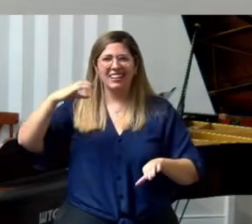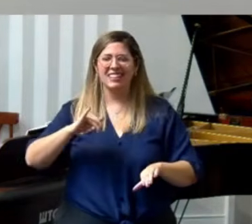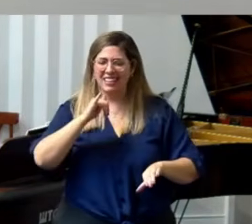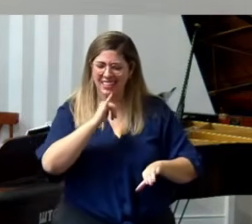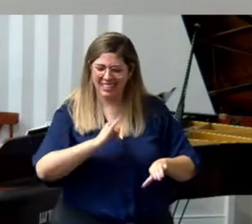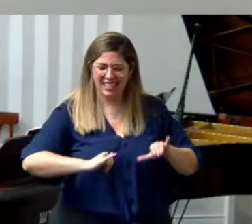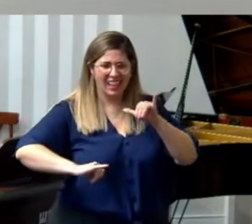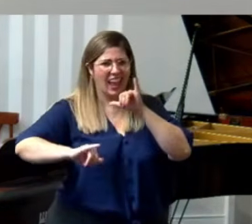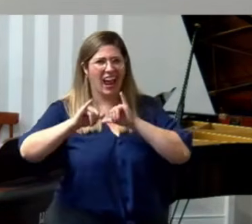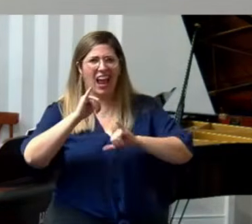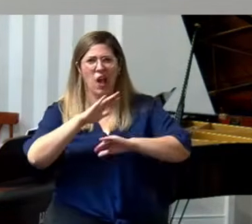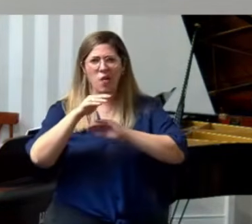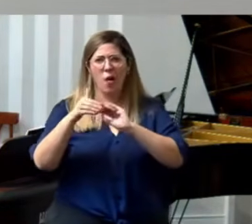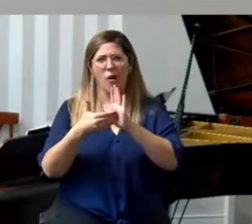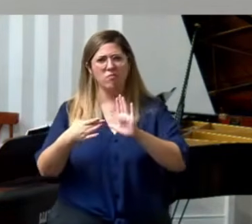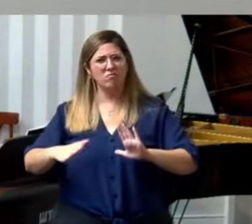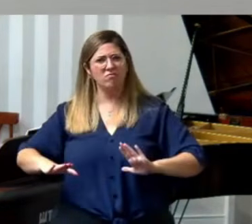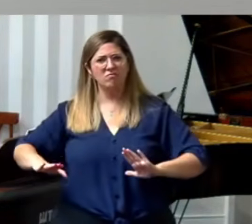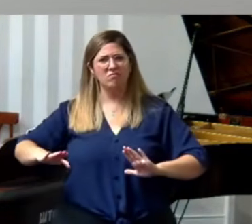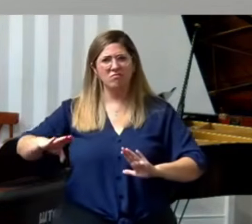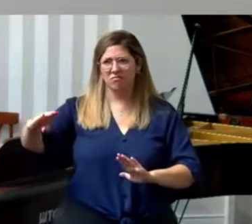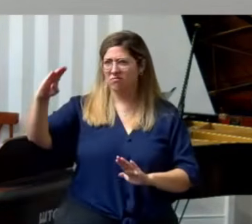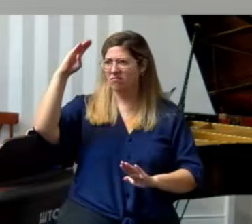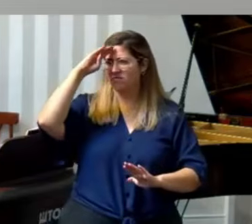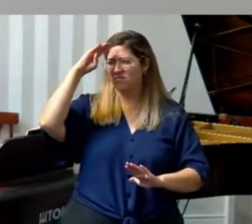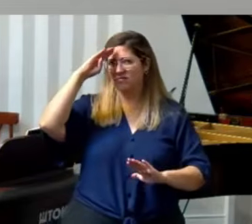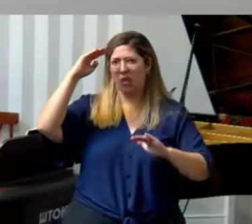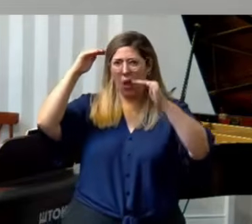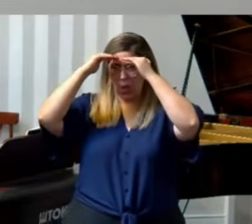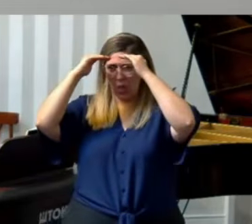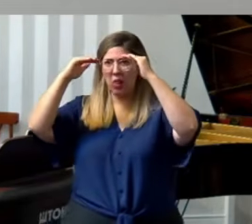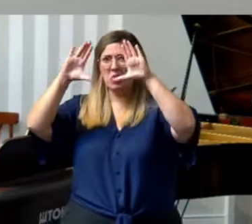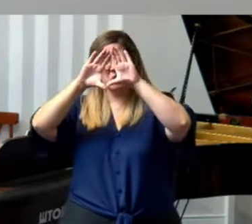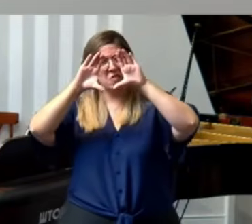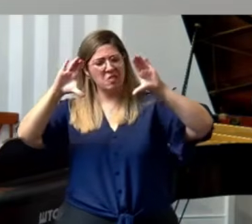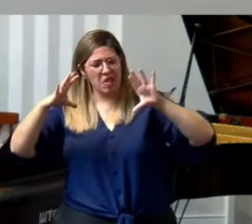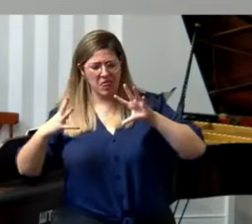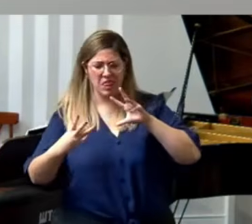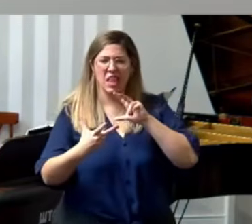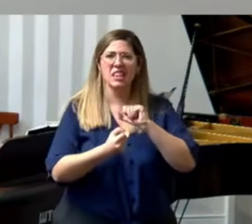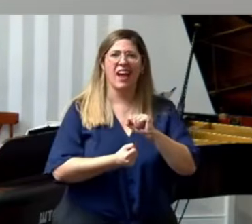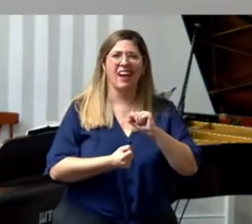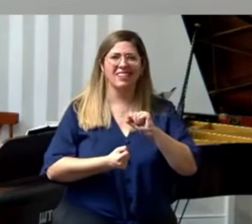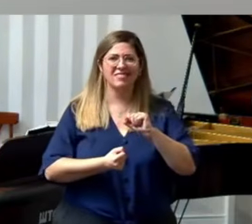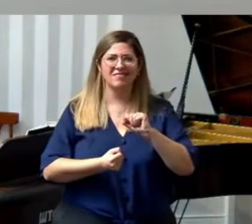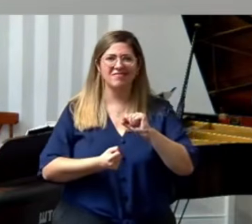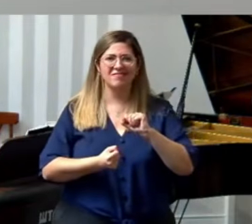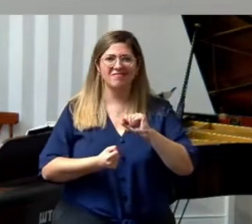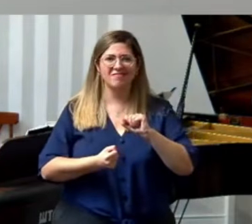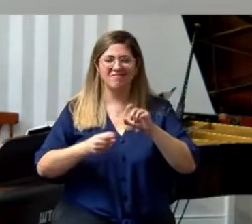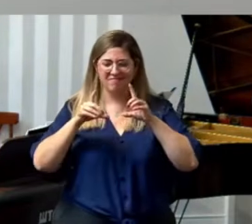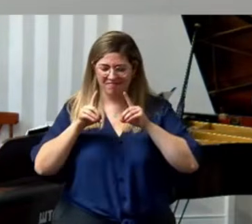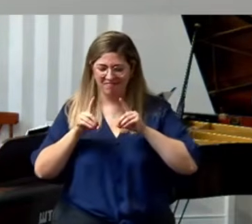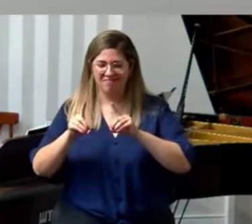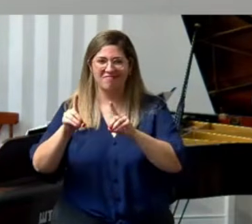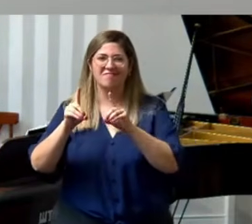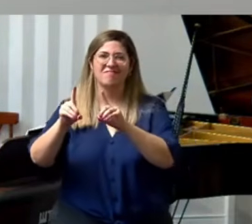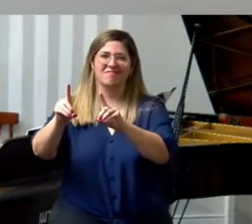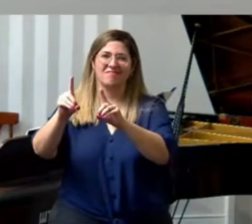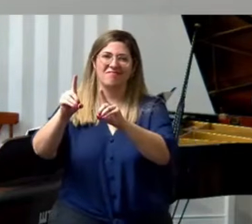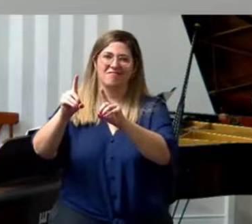dizer: toda a autoridade foi dada a Ele nos céus e na terra, razão pela qual nós vamos fazer